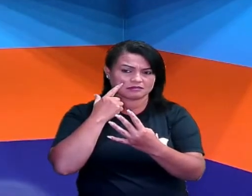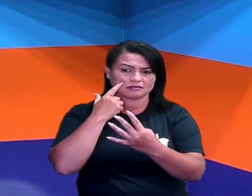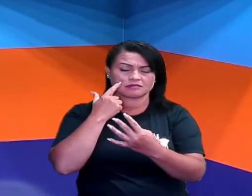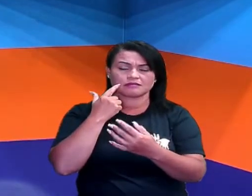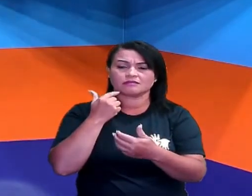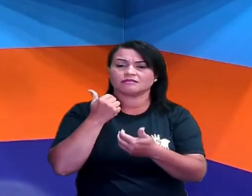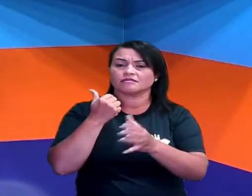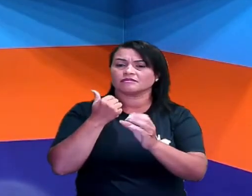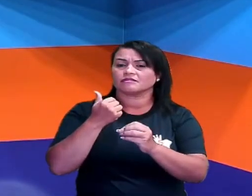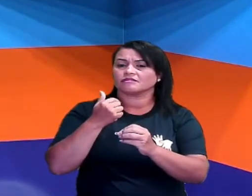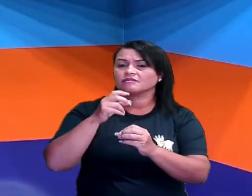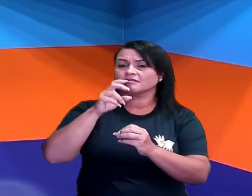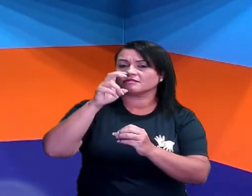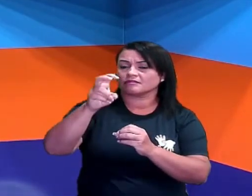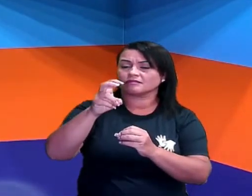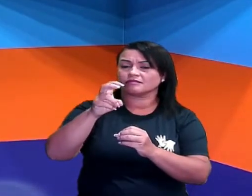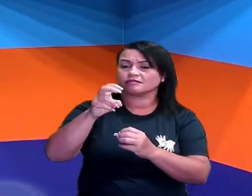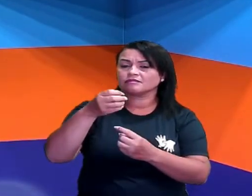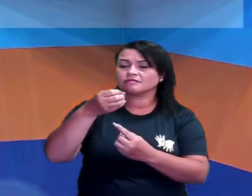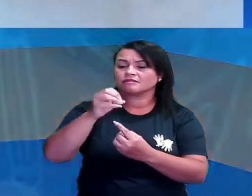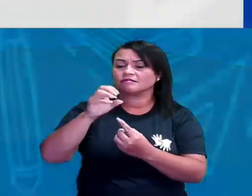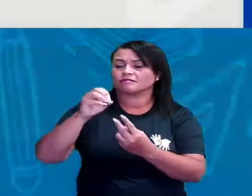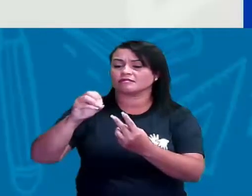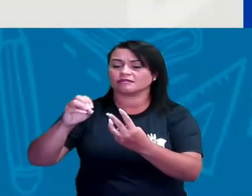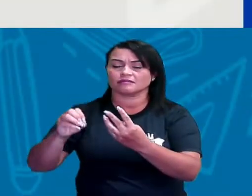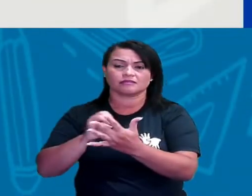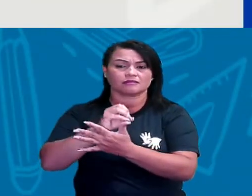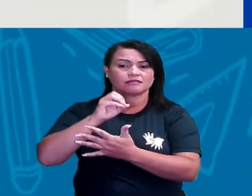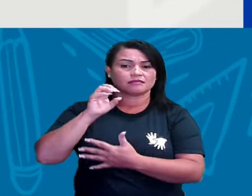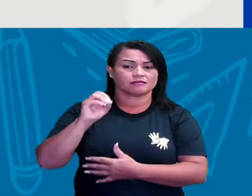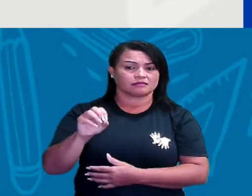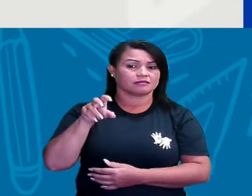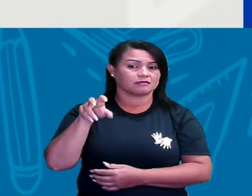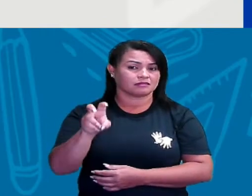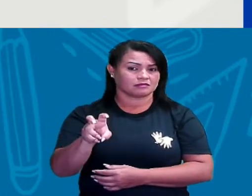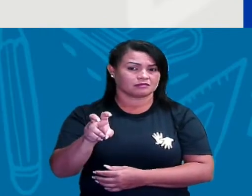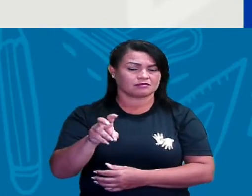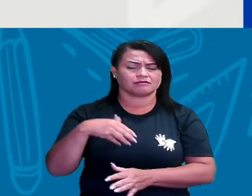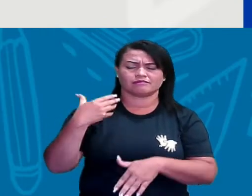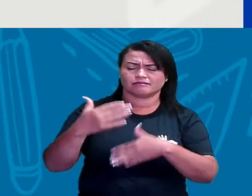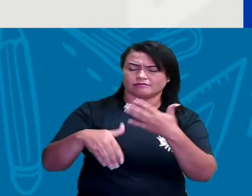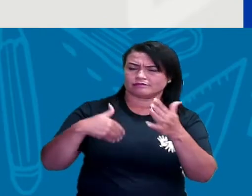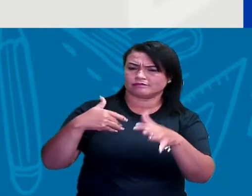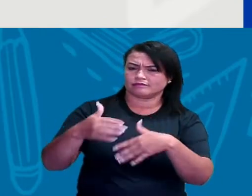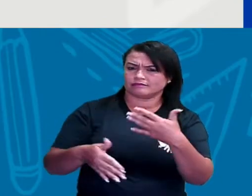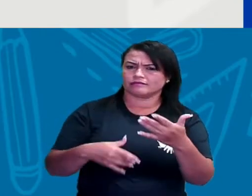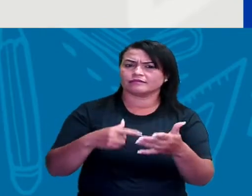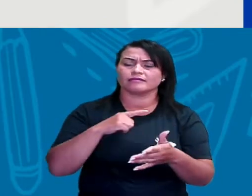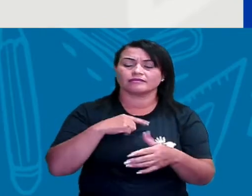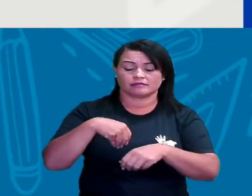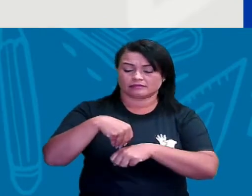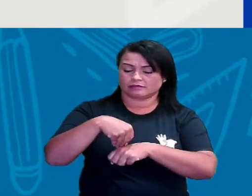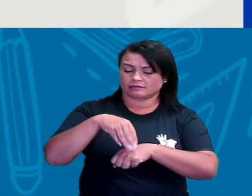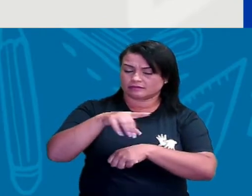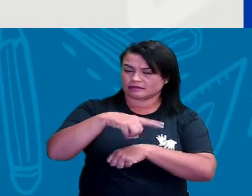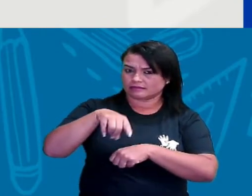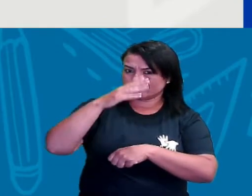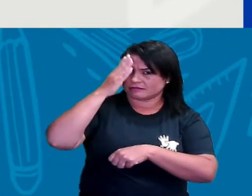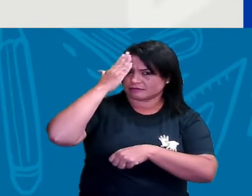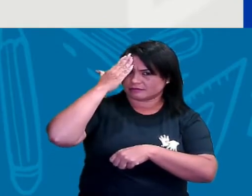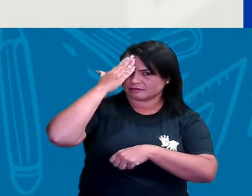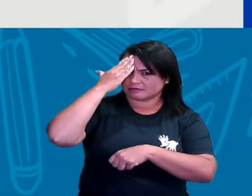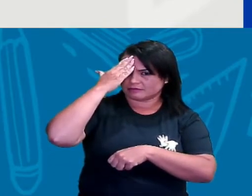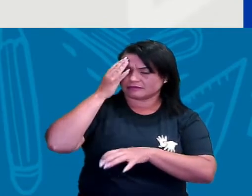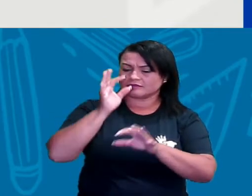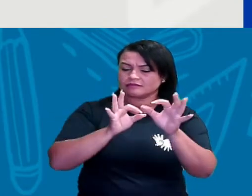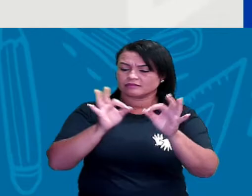elevado a 5, o meu resultado tinha quantos zeros? 5 zeros. E assim por diante, tá? Então, essa aqui é uma dica que eu dou para vocês quando vocês